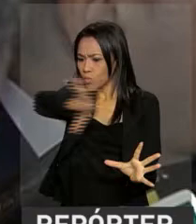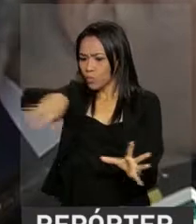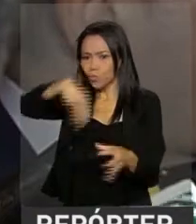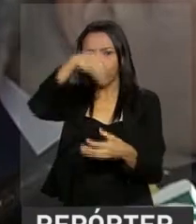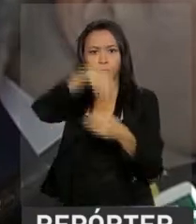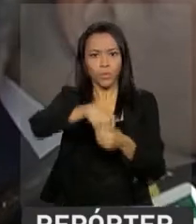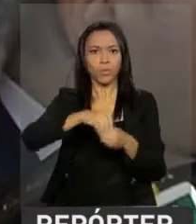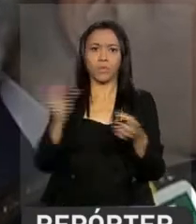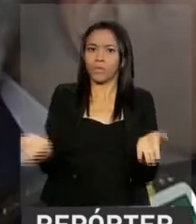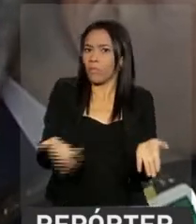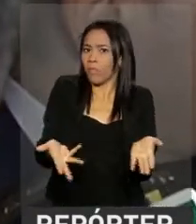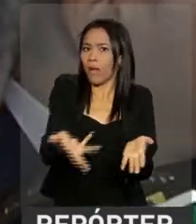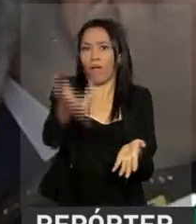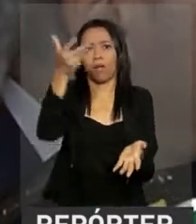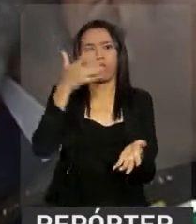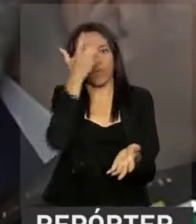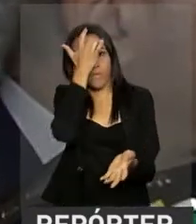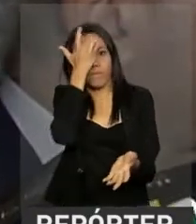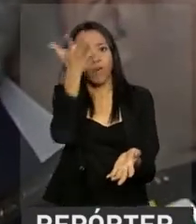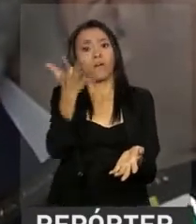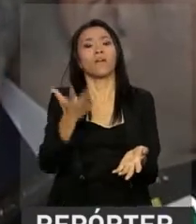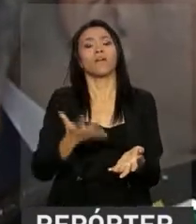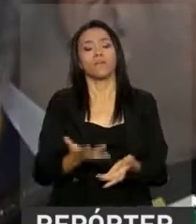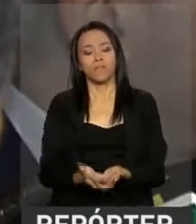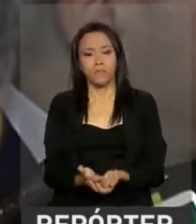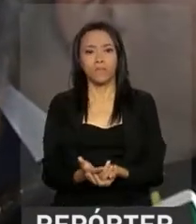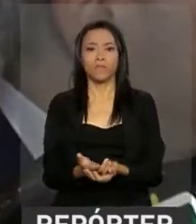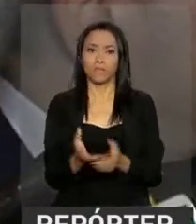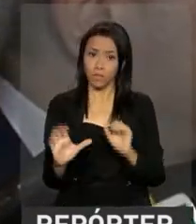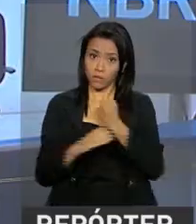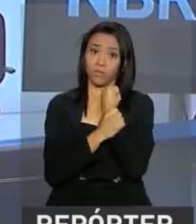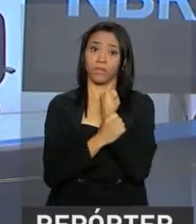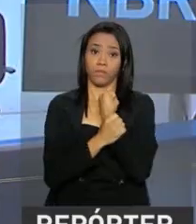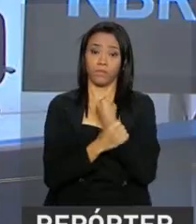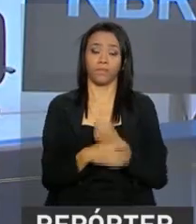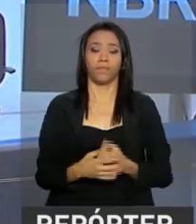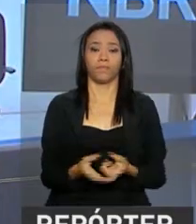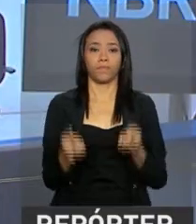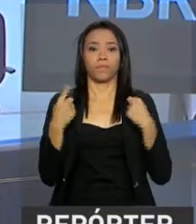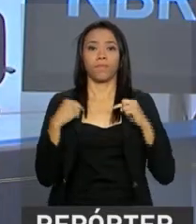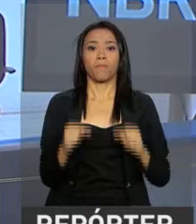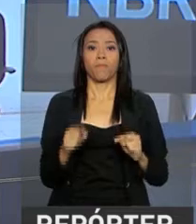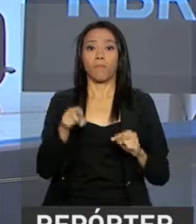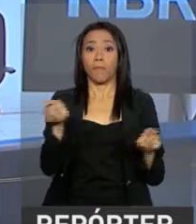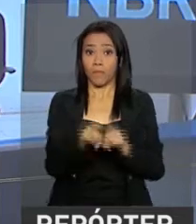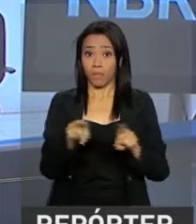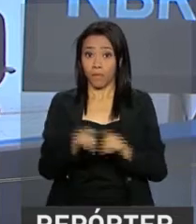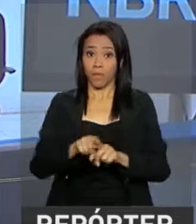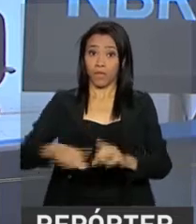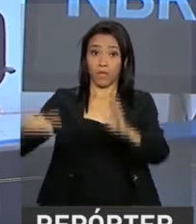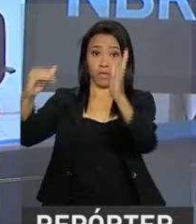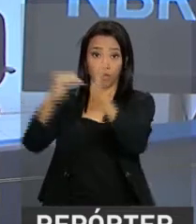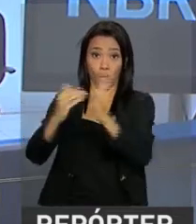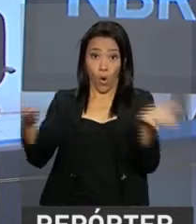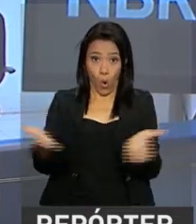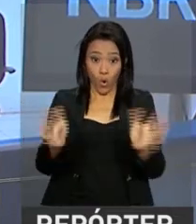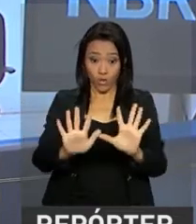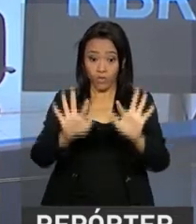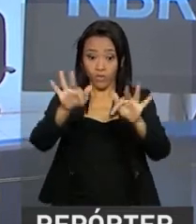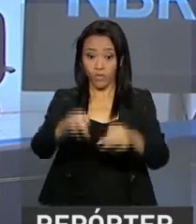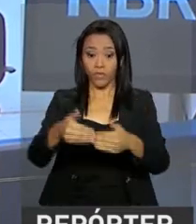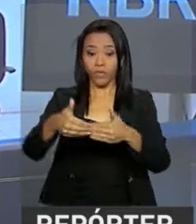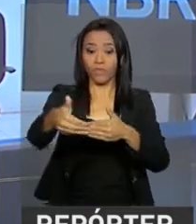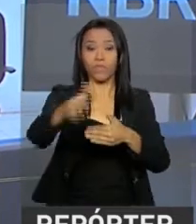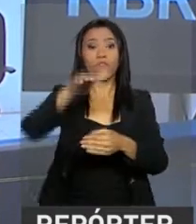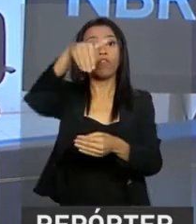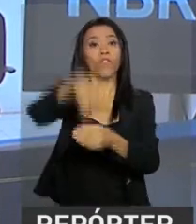processo mais ágil mais fácil é e mais seguro e o senado deve concluir hoje a votação da pec de